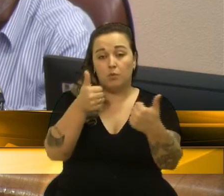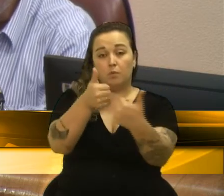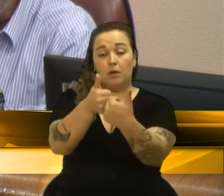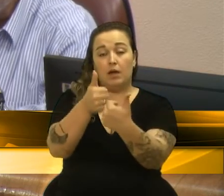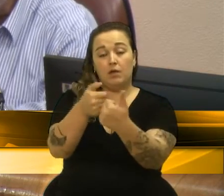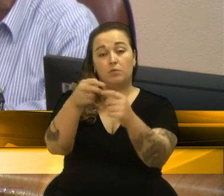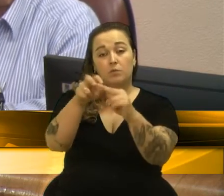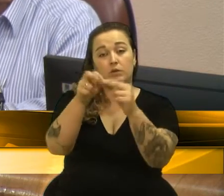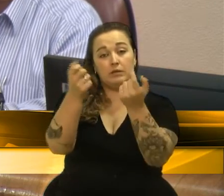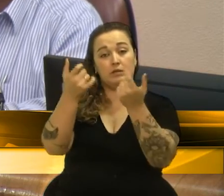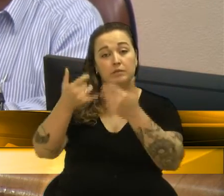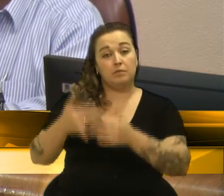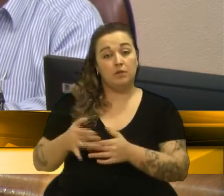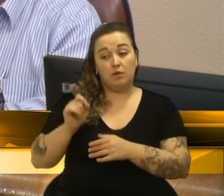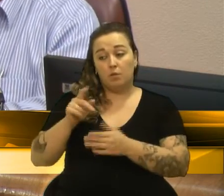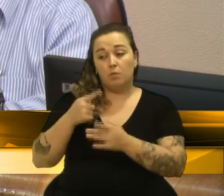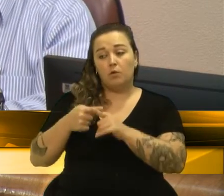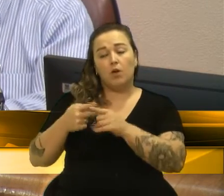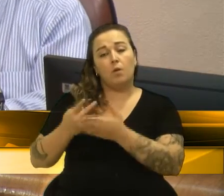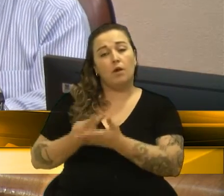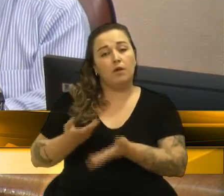tal atitude arbitrária.